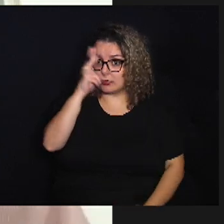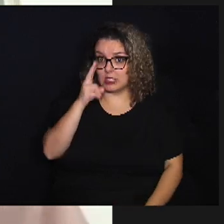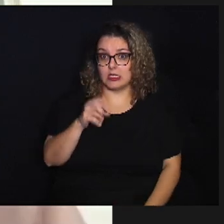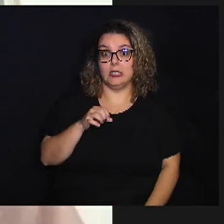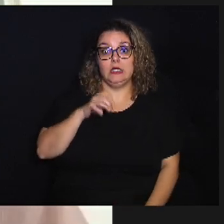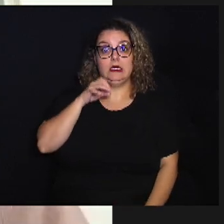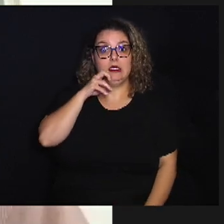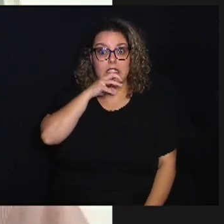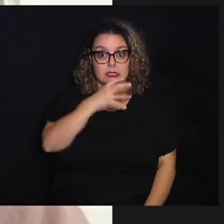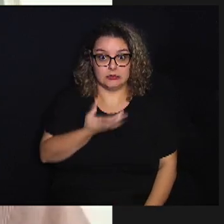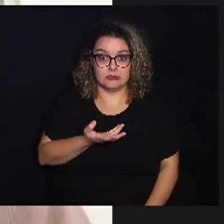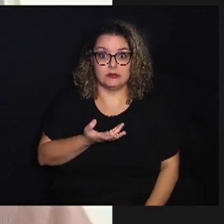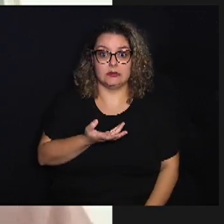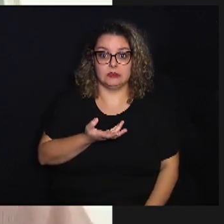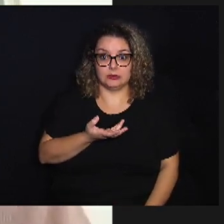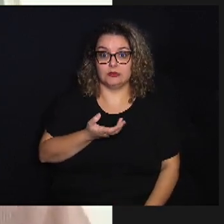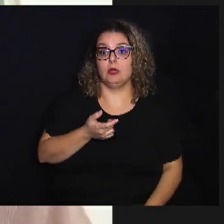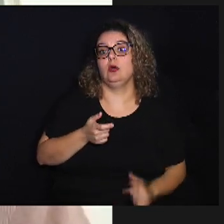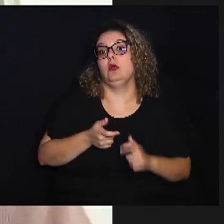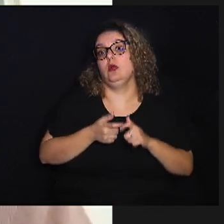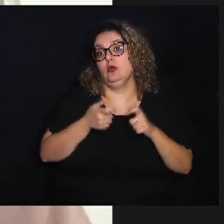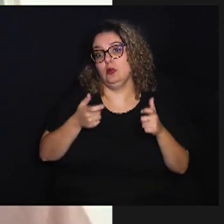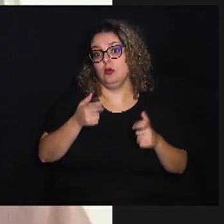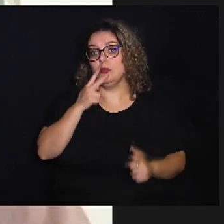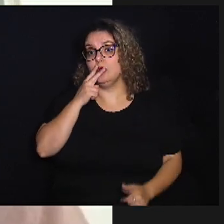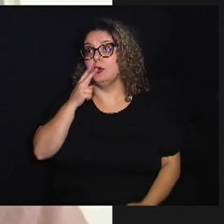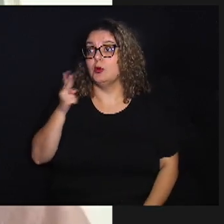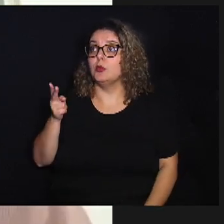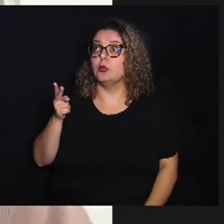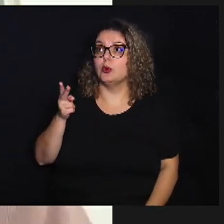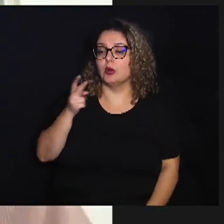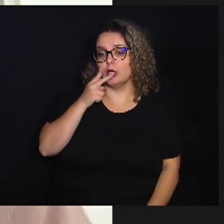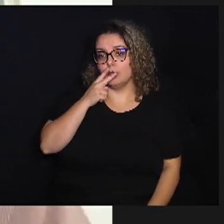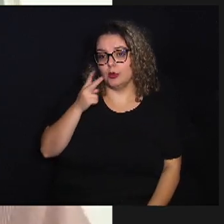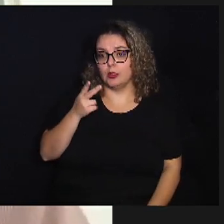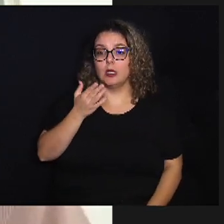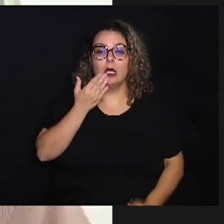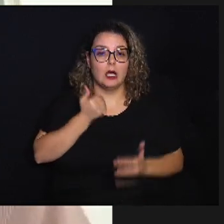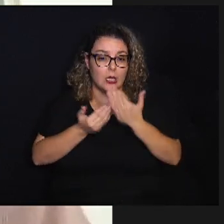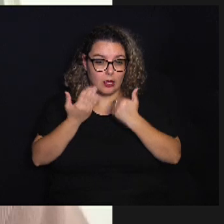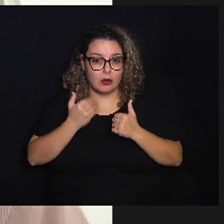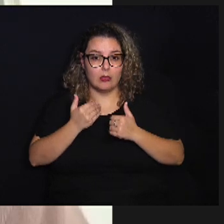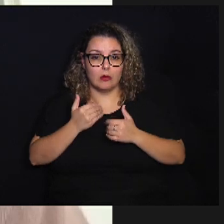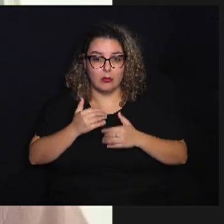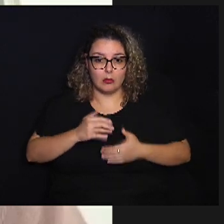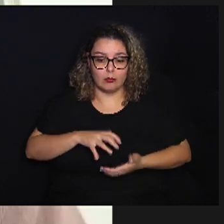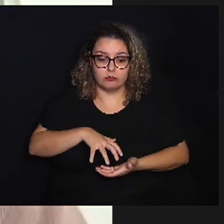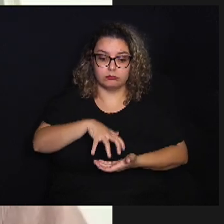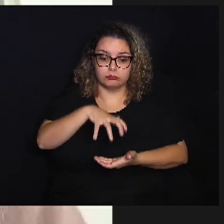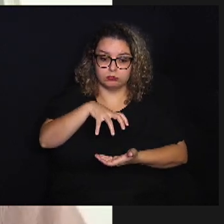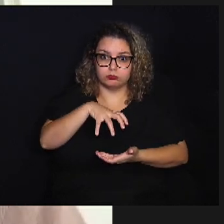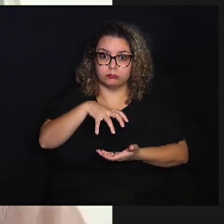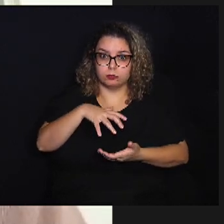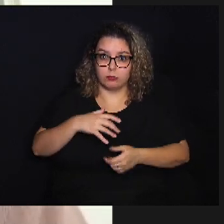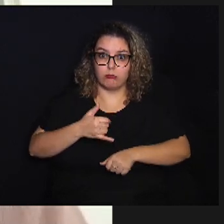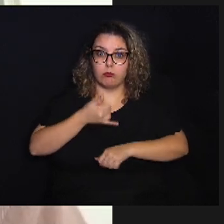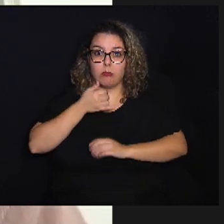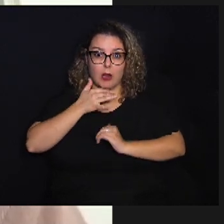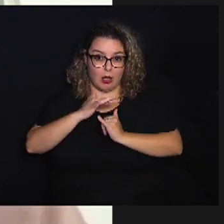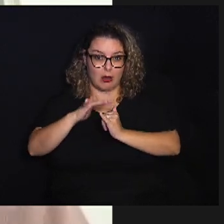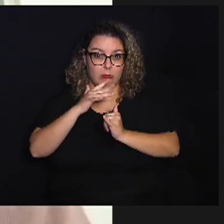né? Aumenta o tabagismo, né? A comida também passa a ser uma comida mais calórica,